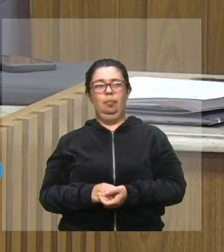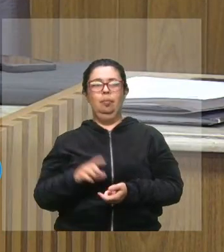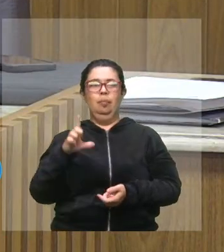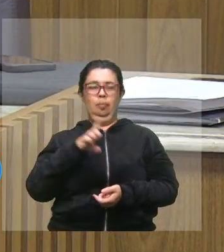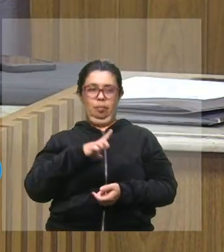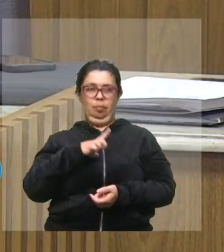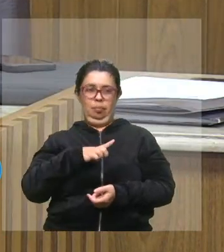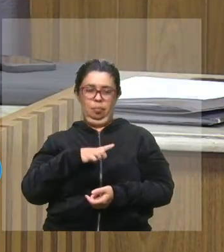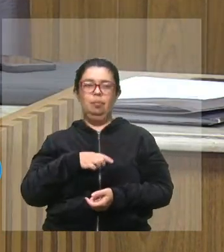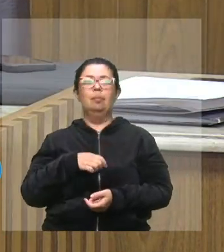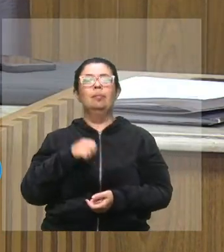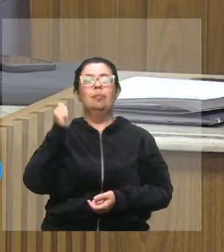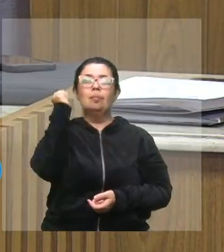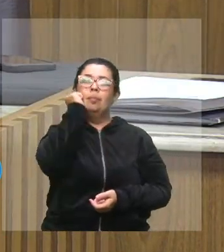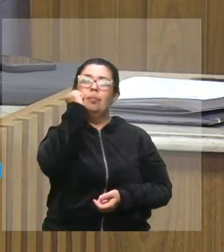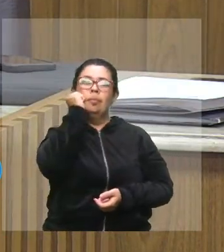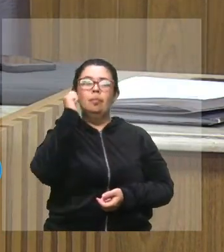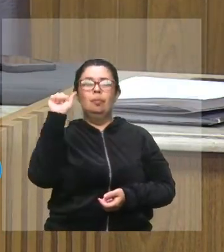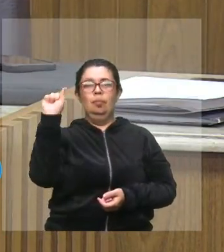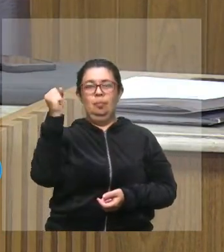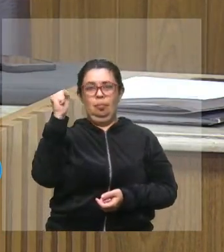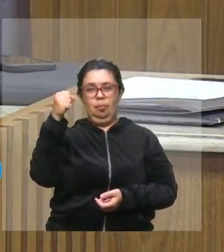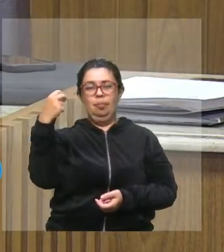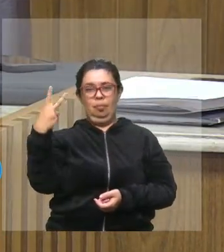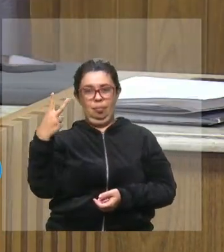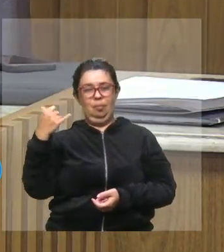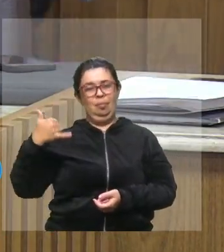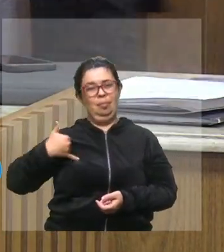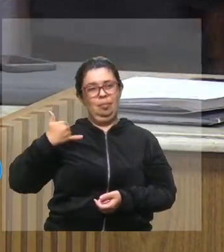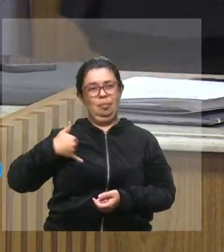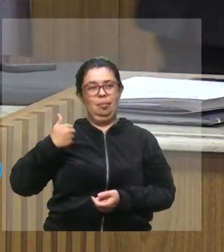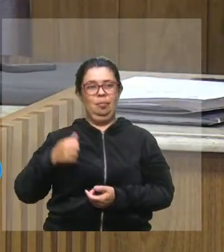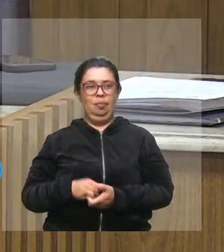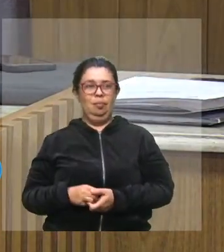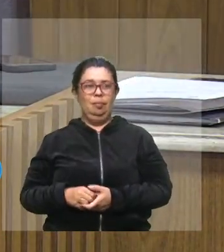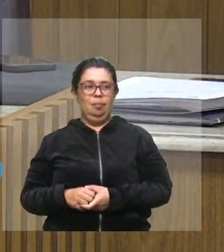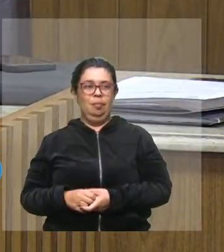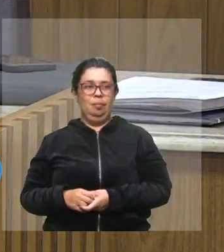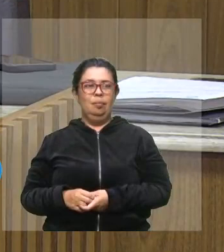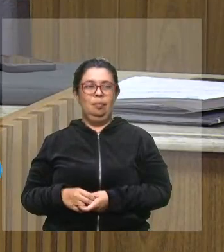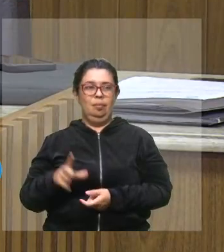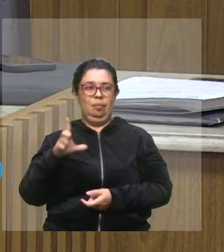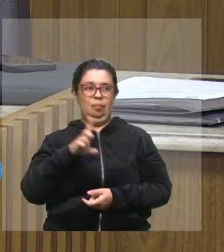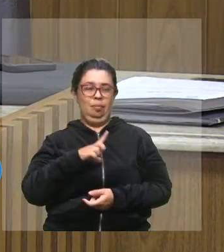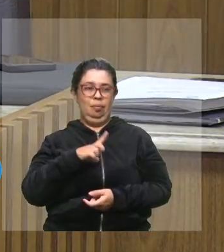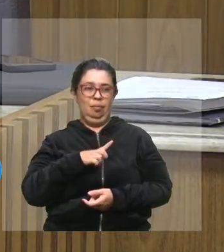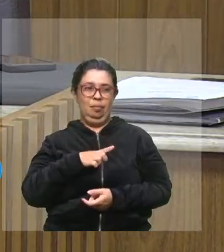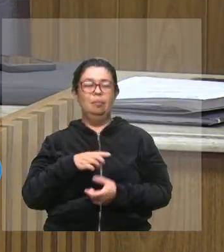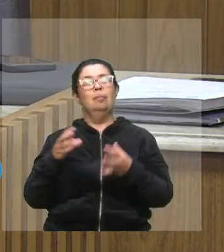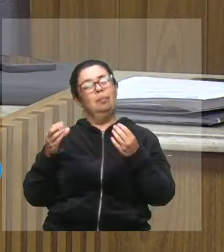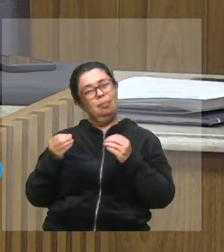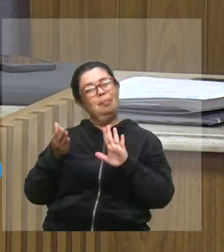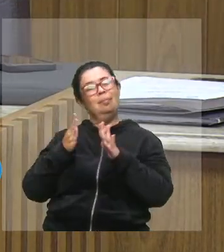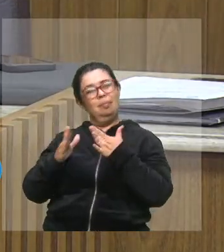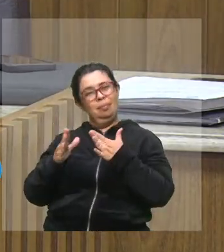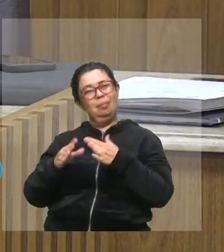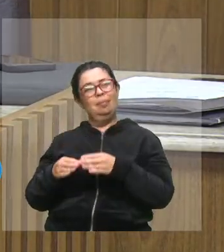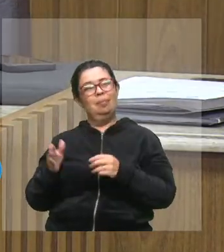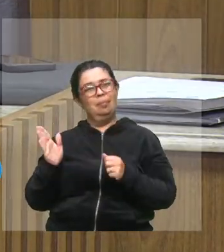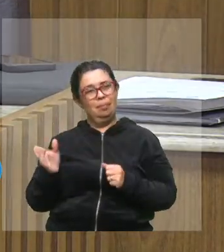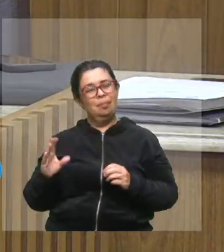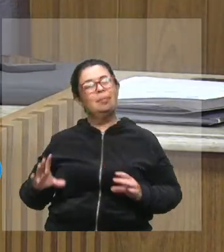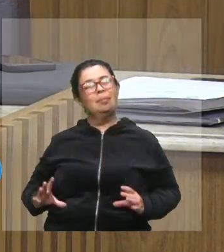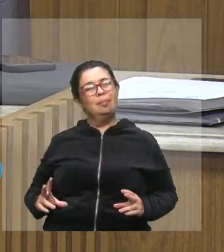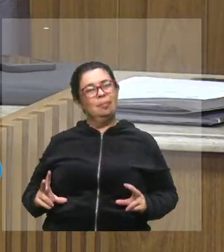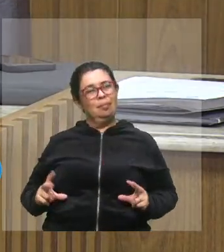com 82 anos, bastante vivida, ela teve já várias passagens. Aqui já me coloquei